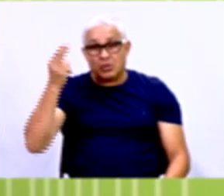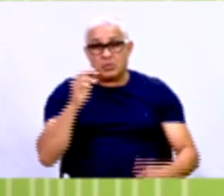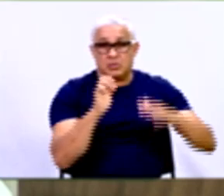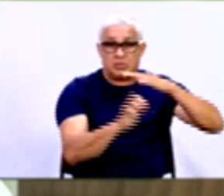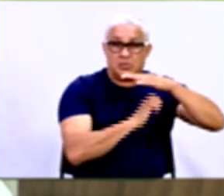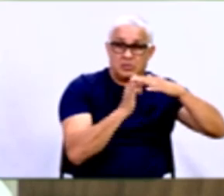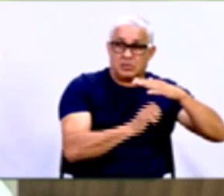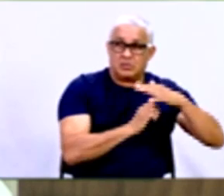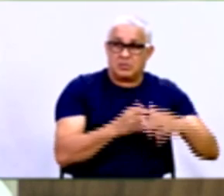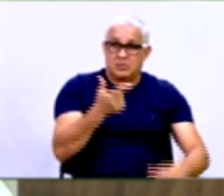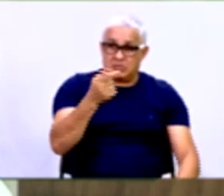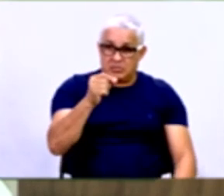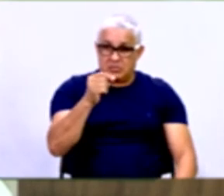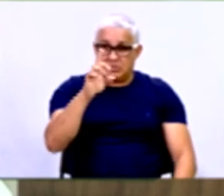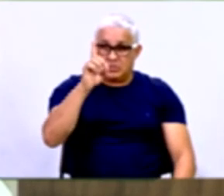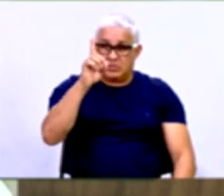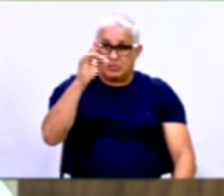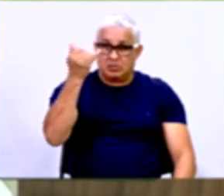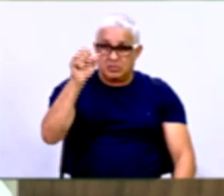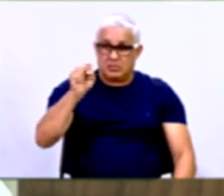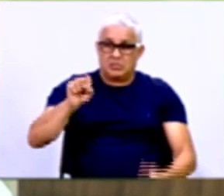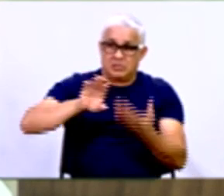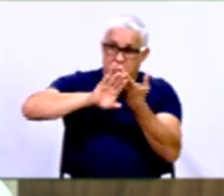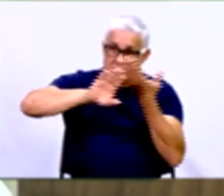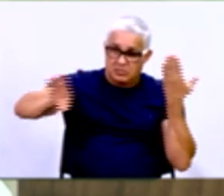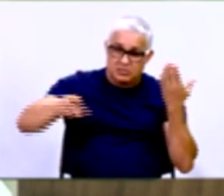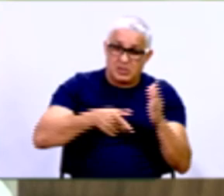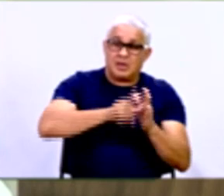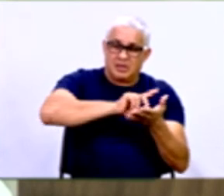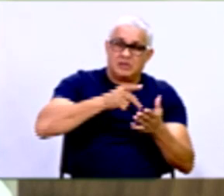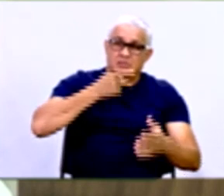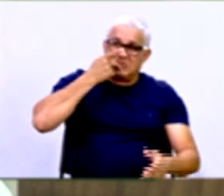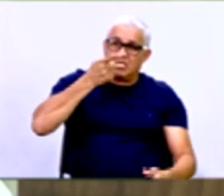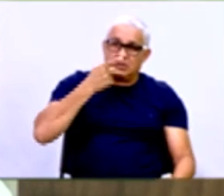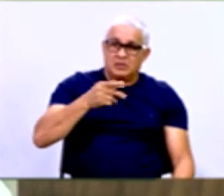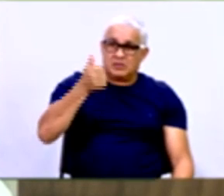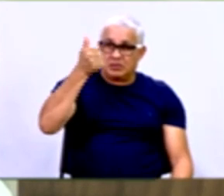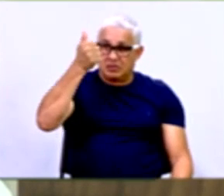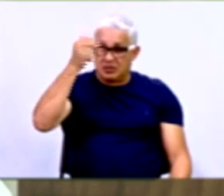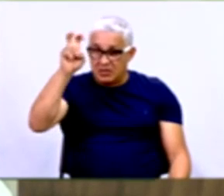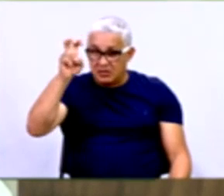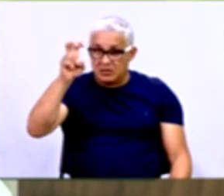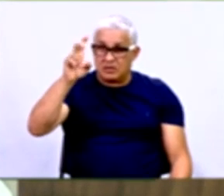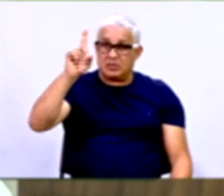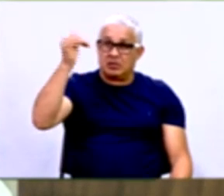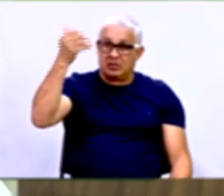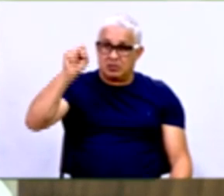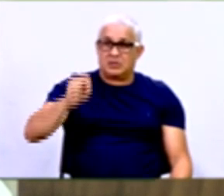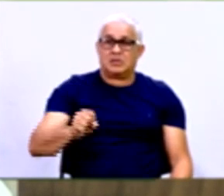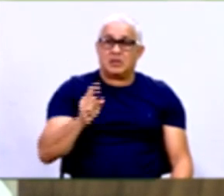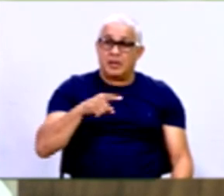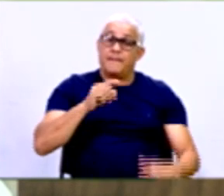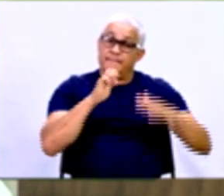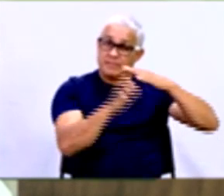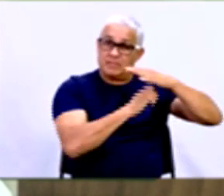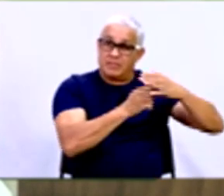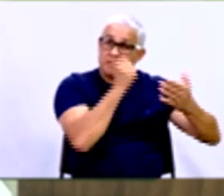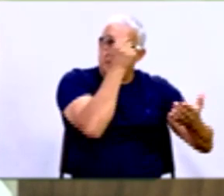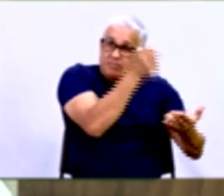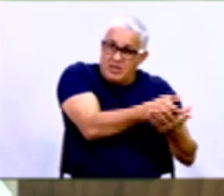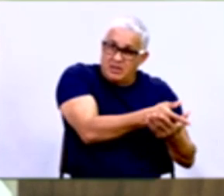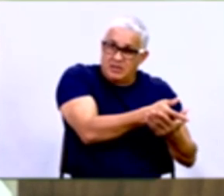Ele passou 20 dias. Como havia falado anteriormente, os primeiros 15 dias são custeados pelo empregador.